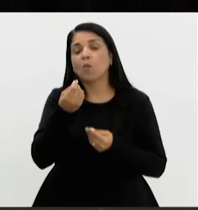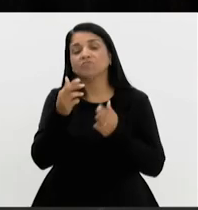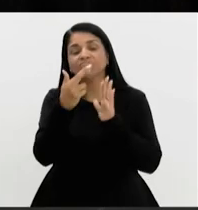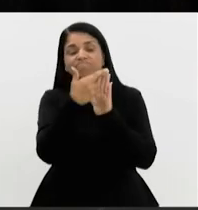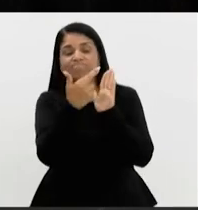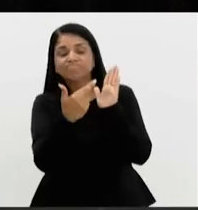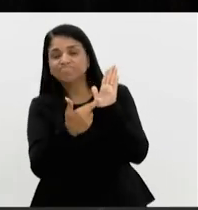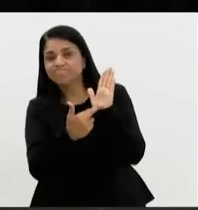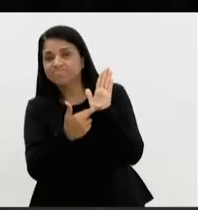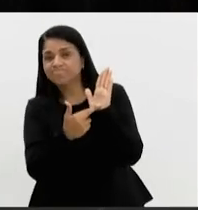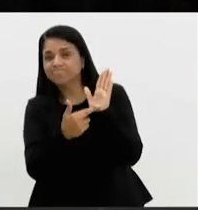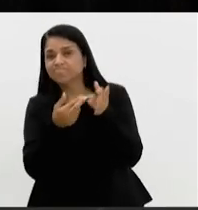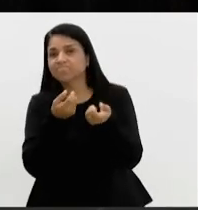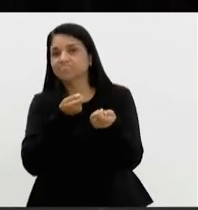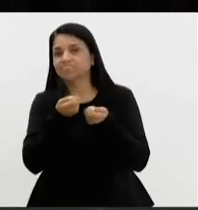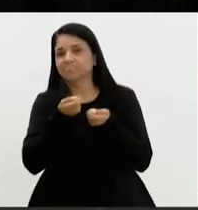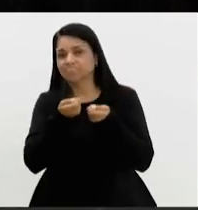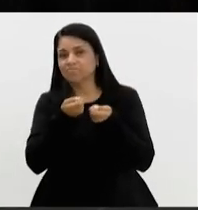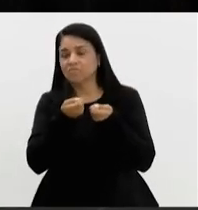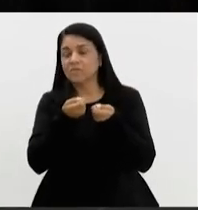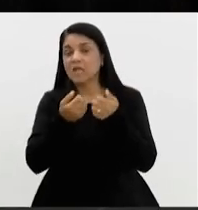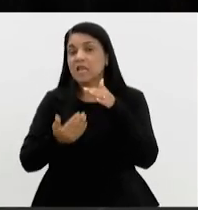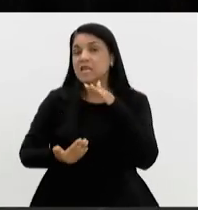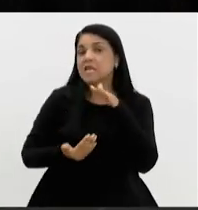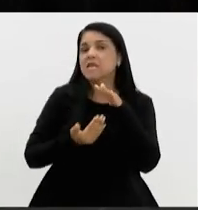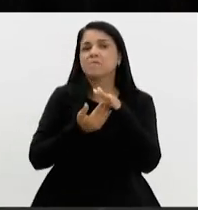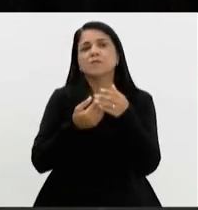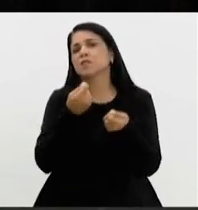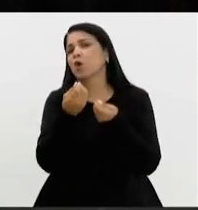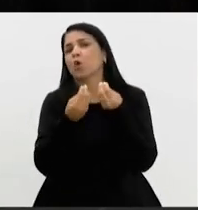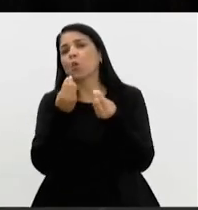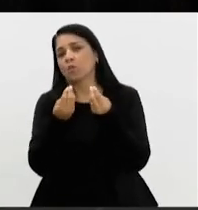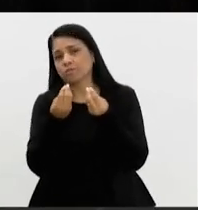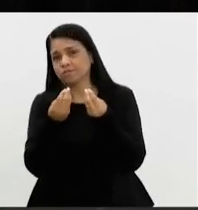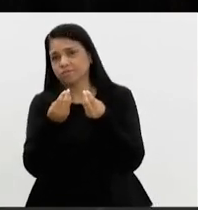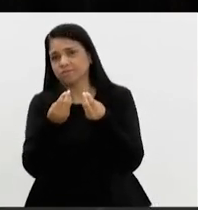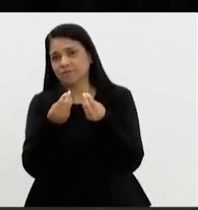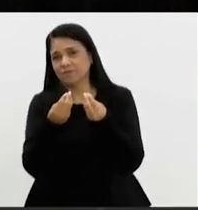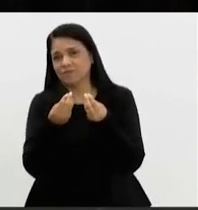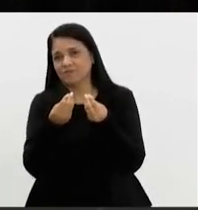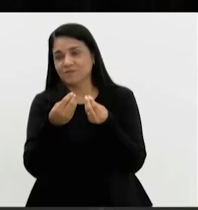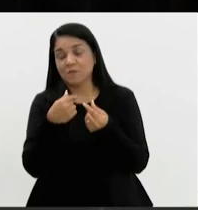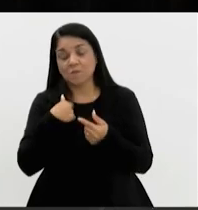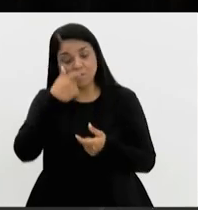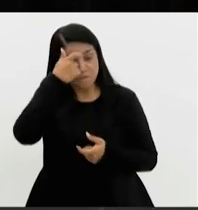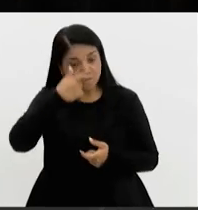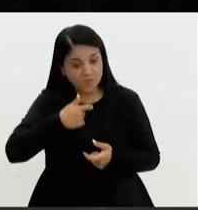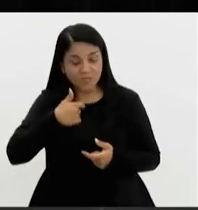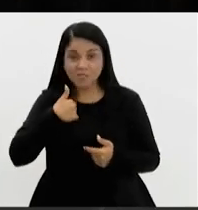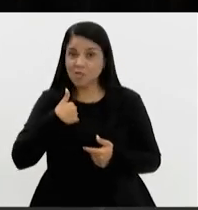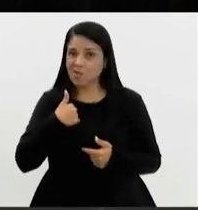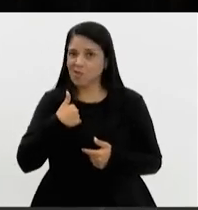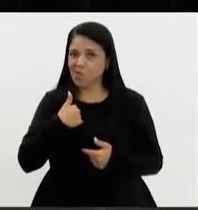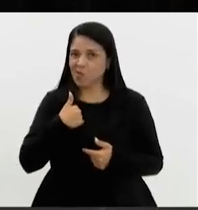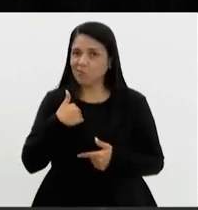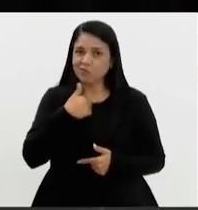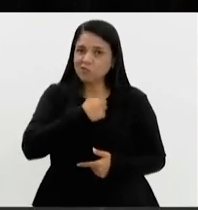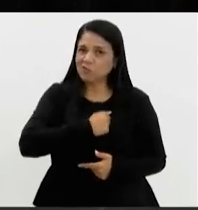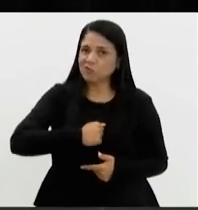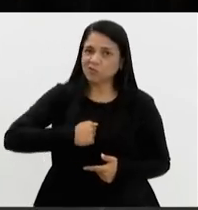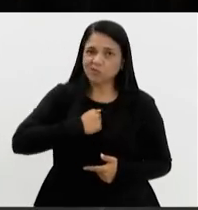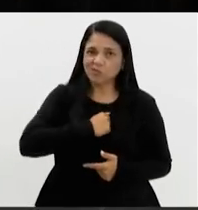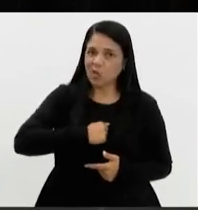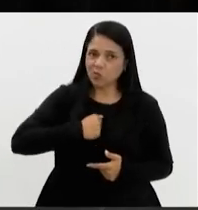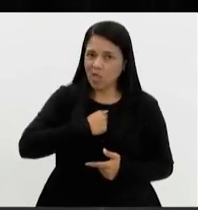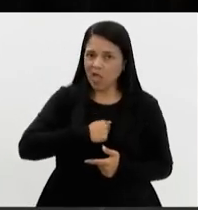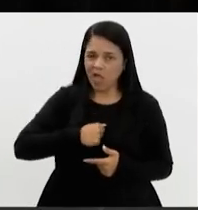isso como a gente limita isso por favor não achem que eu sou uma pessoa que tá com saudade das urnas